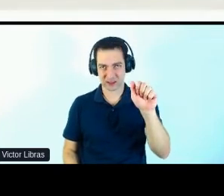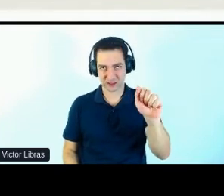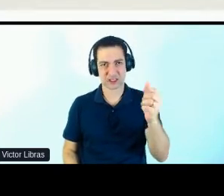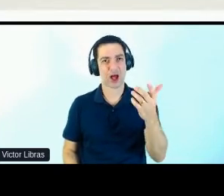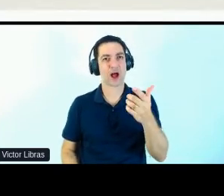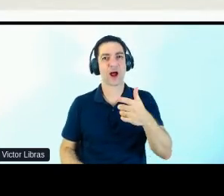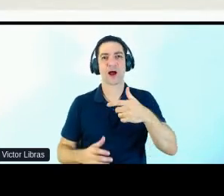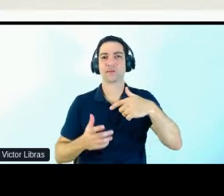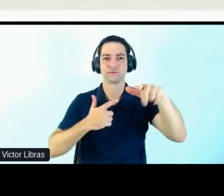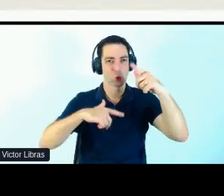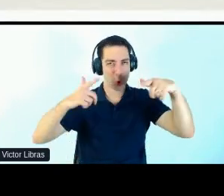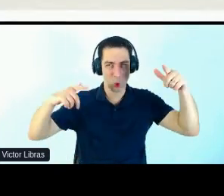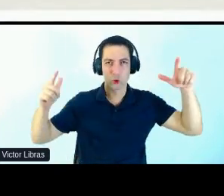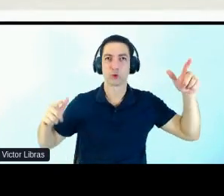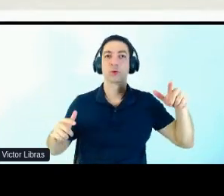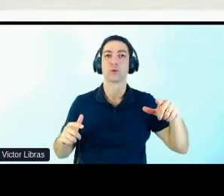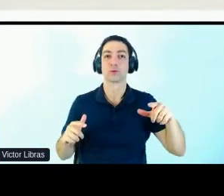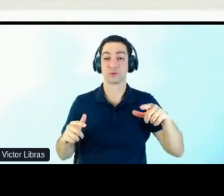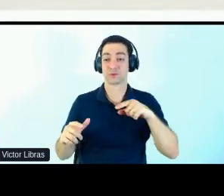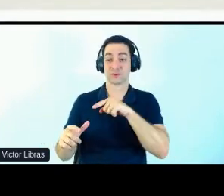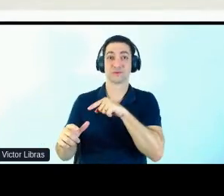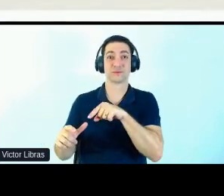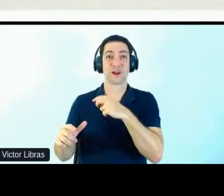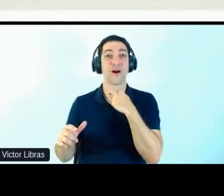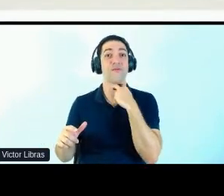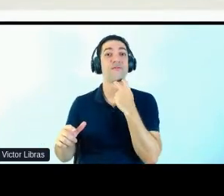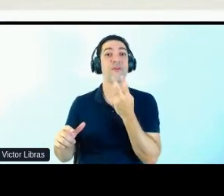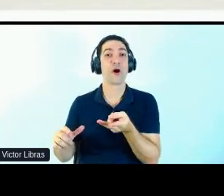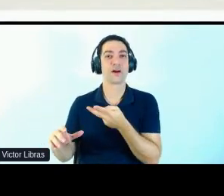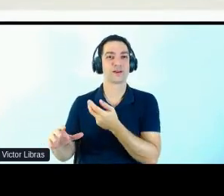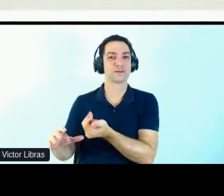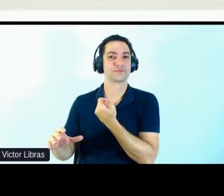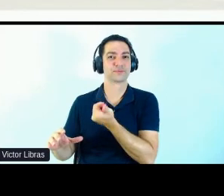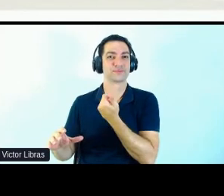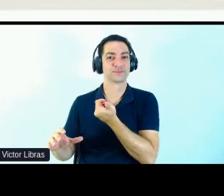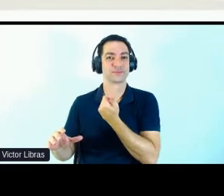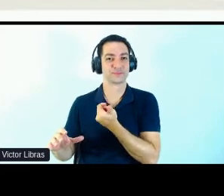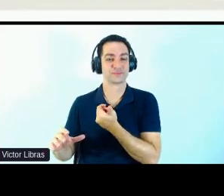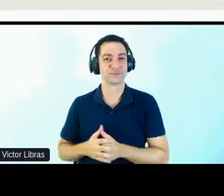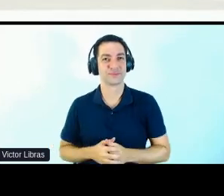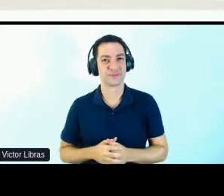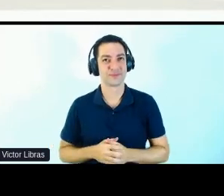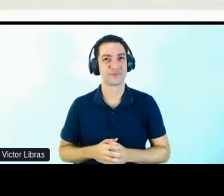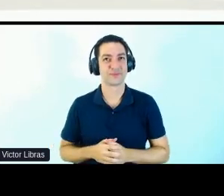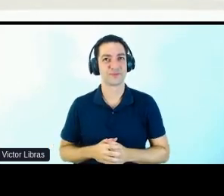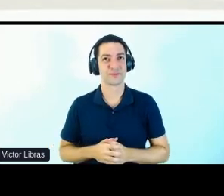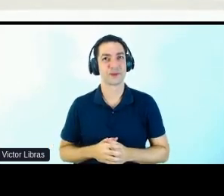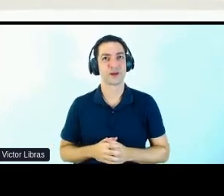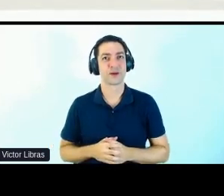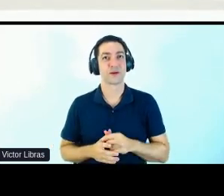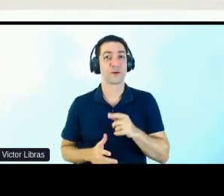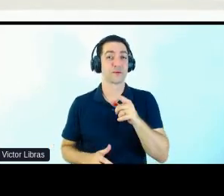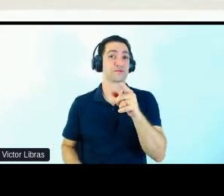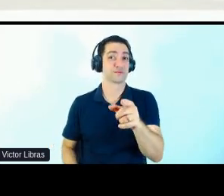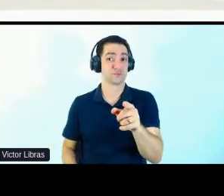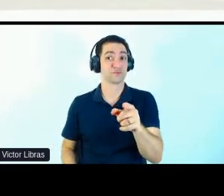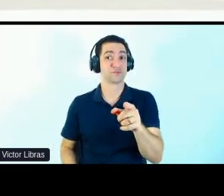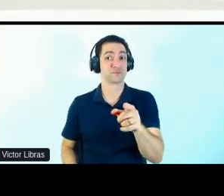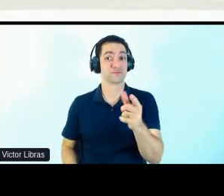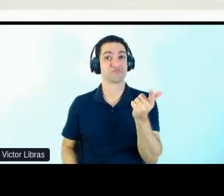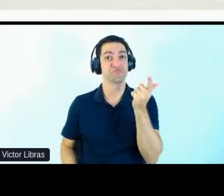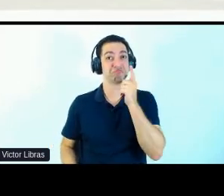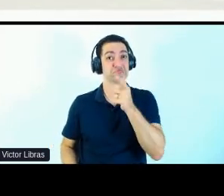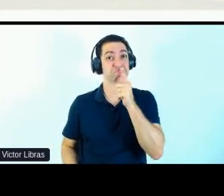você acaba sendo alguma coisa boa, né? Para